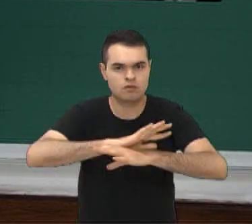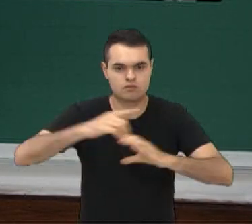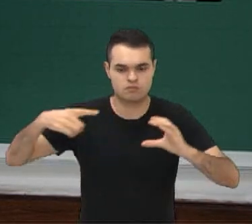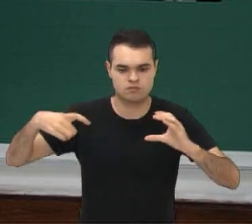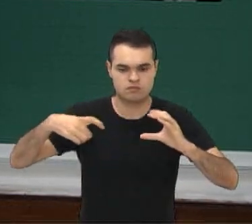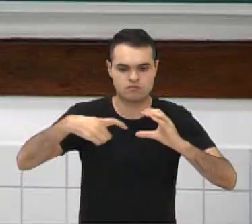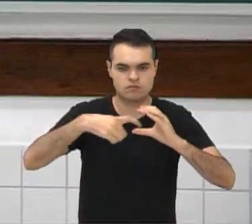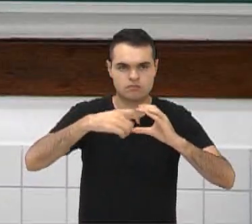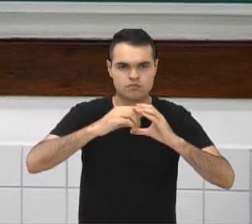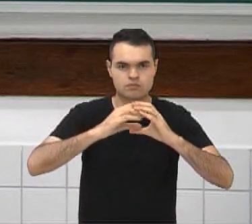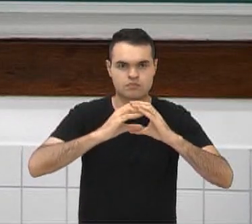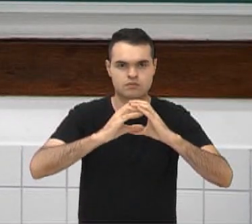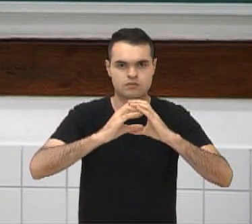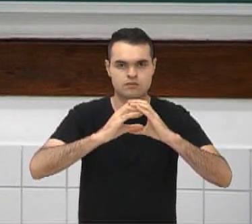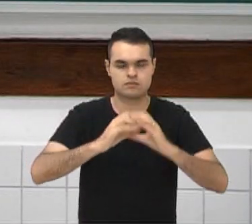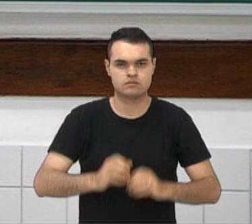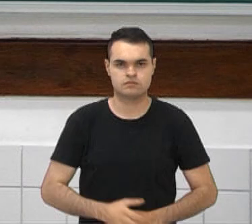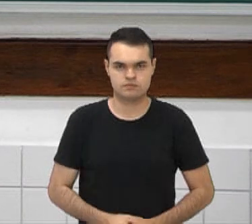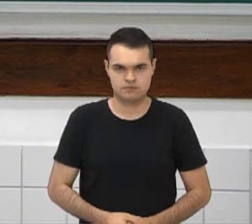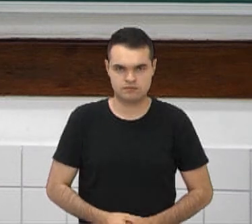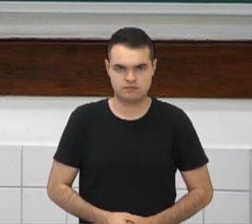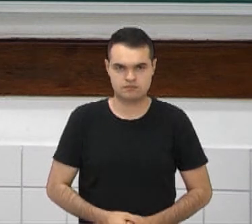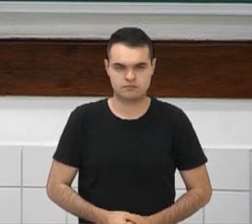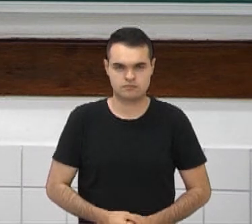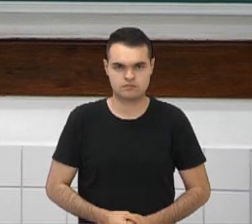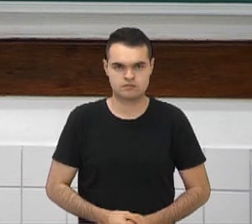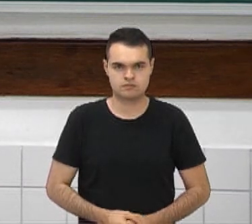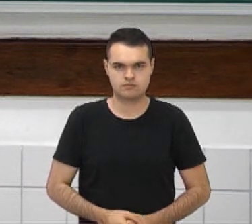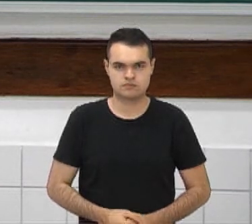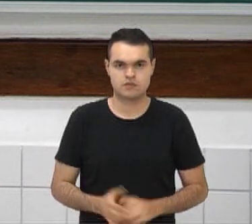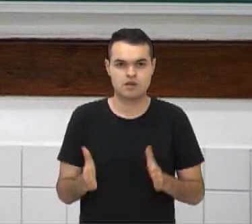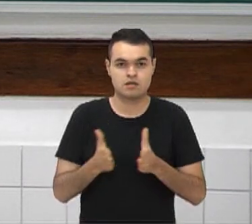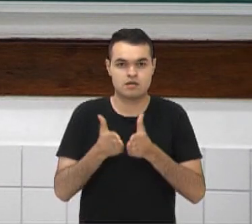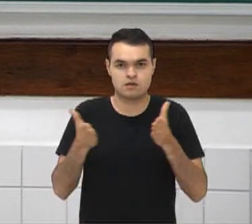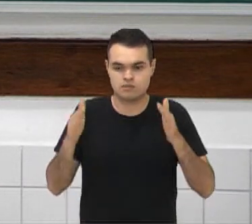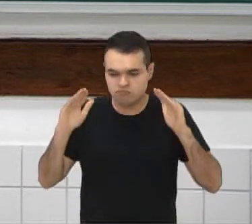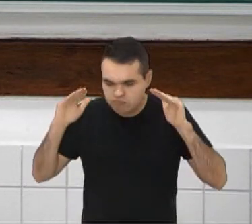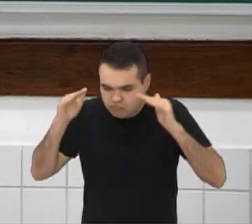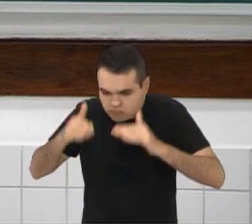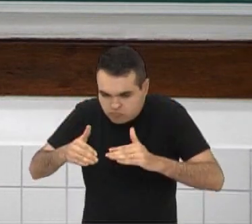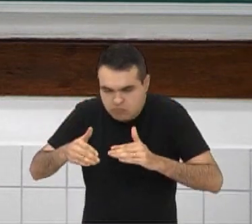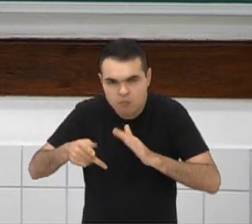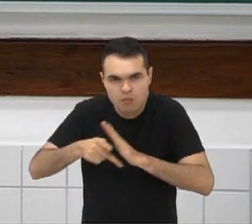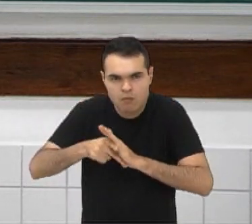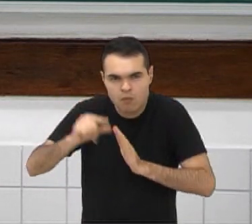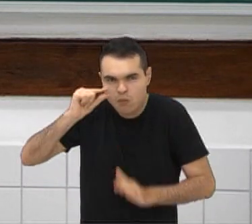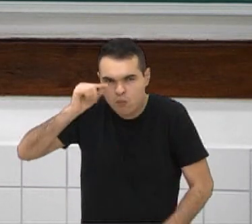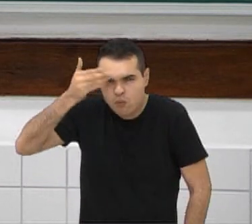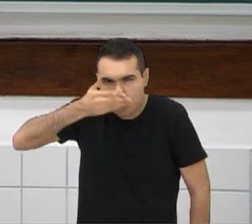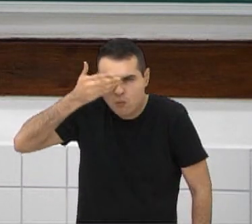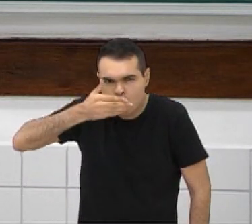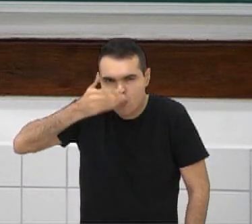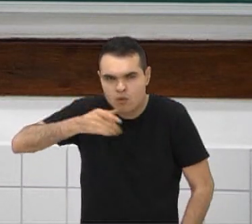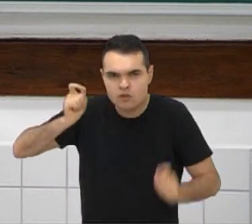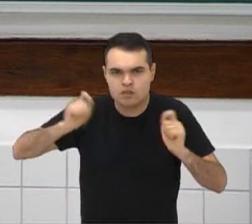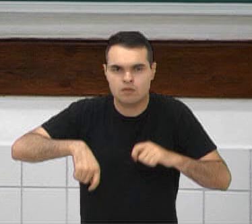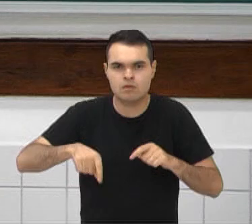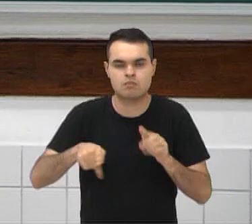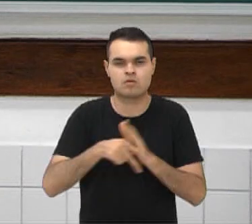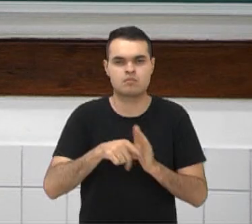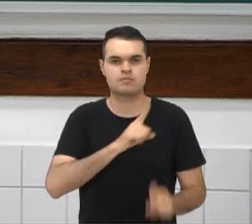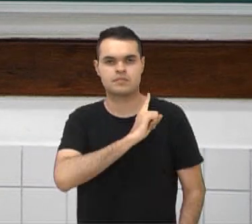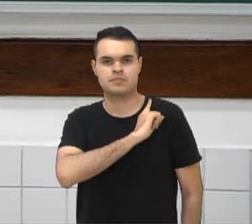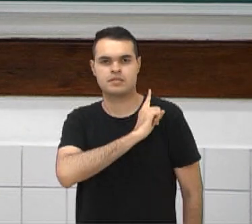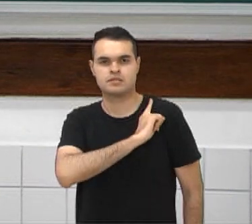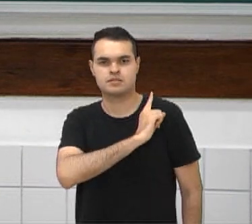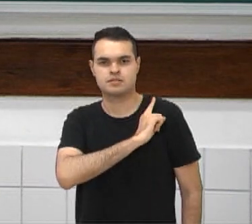fecundação. Para mais detalhes, pessoal, sobre essa questão a nível celular do sistema reprodutor, vocês podem revisar o material lá da primeira